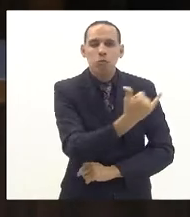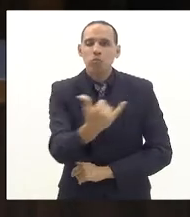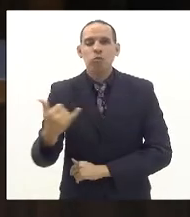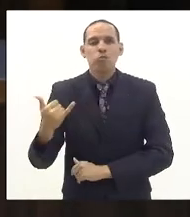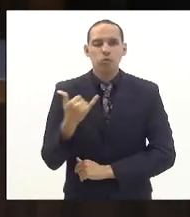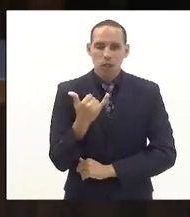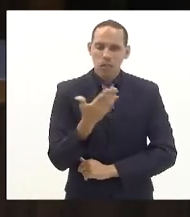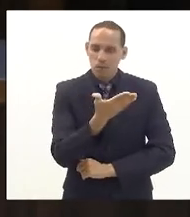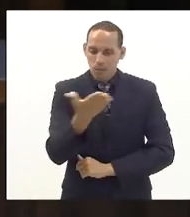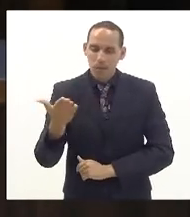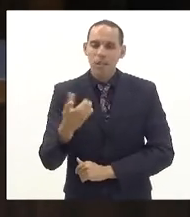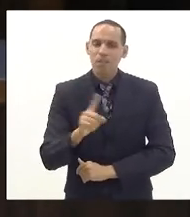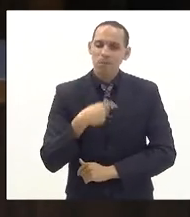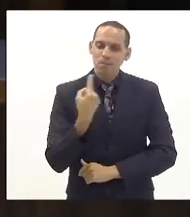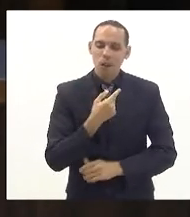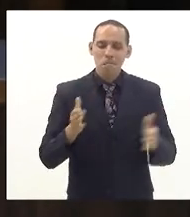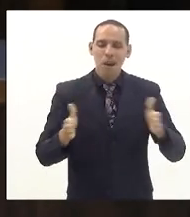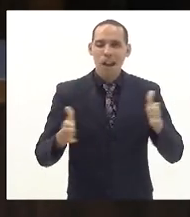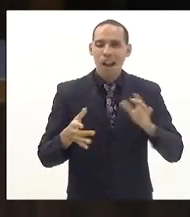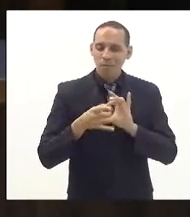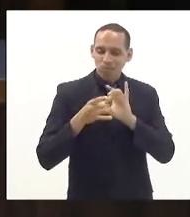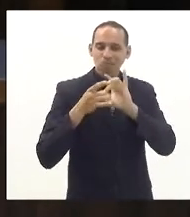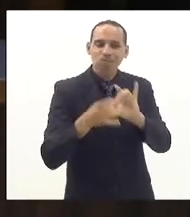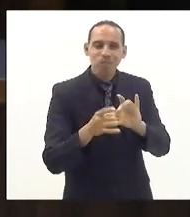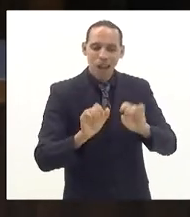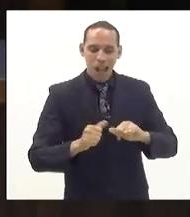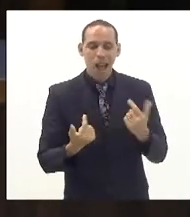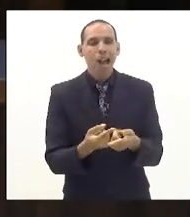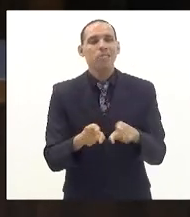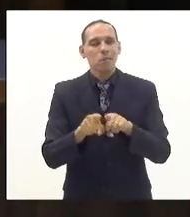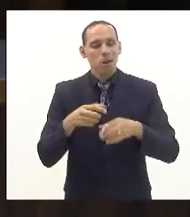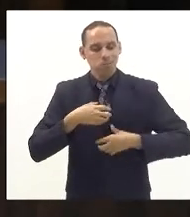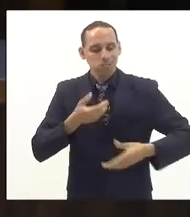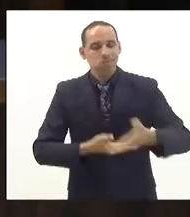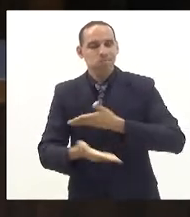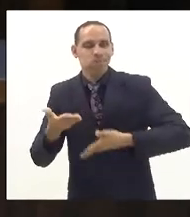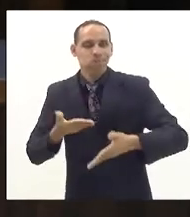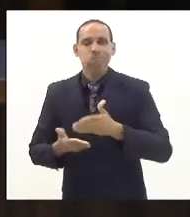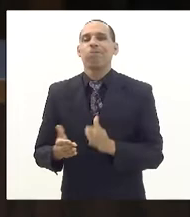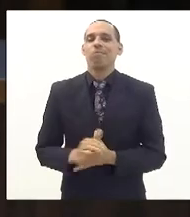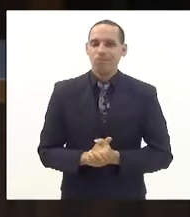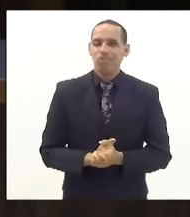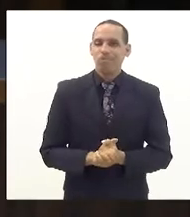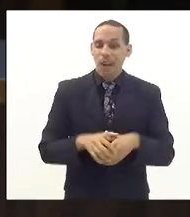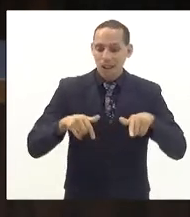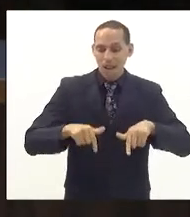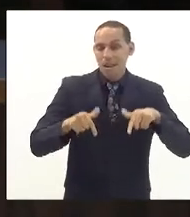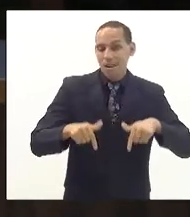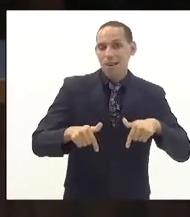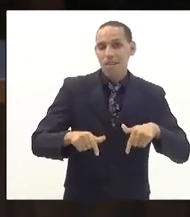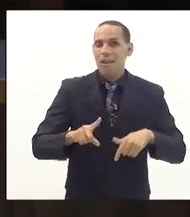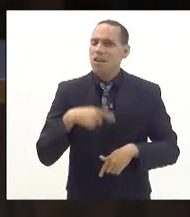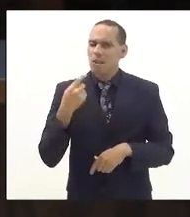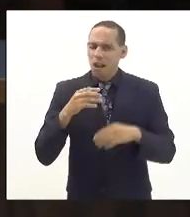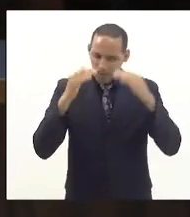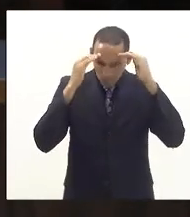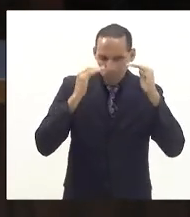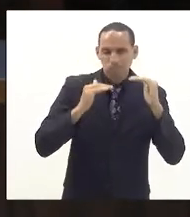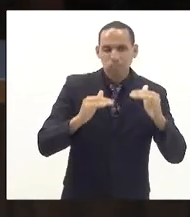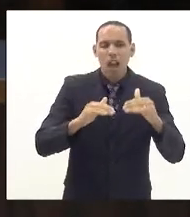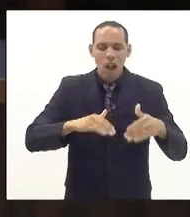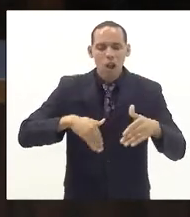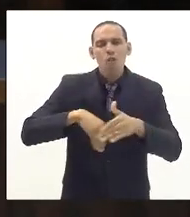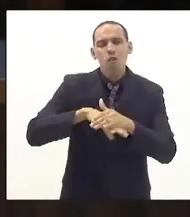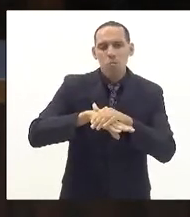vocês podem contar com nossos mandatos e com a Alerj nessa solidariedade. Temos uma casa que respeita o